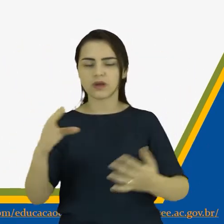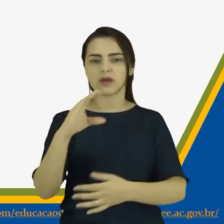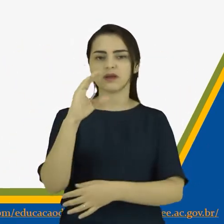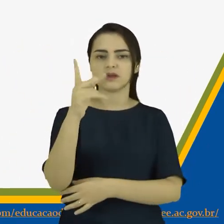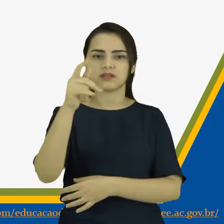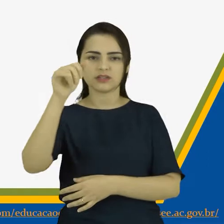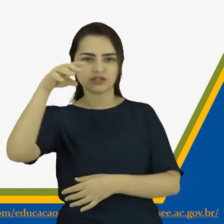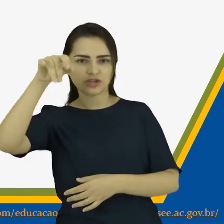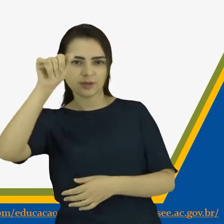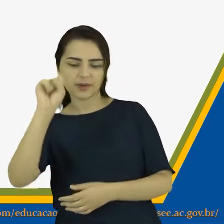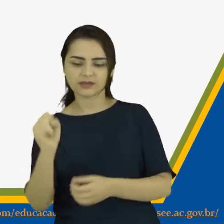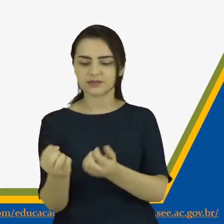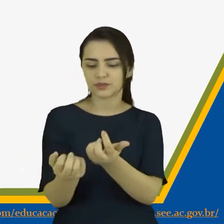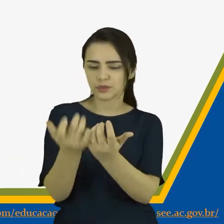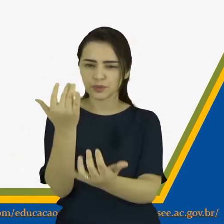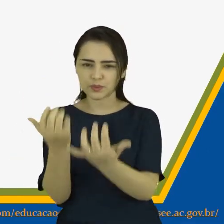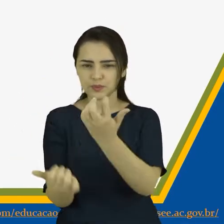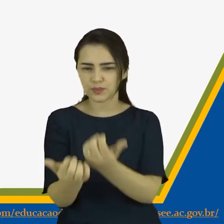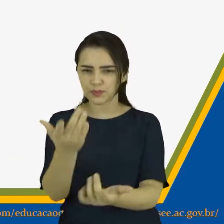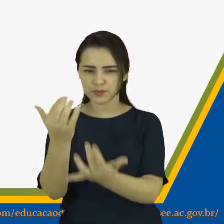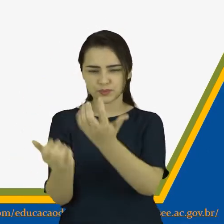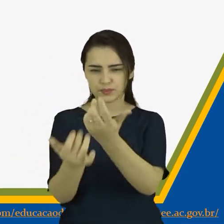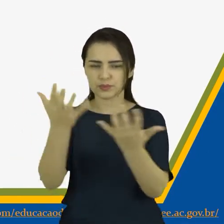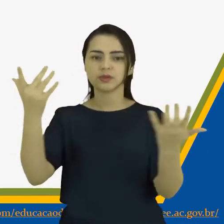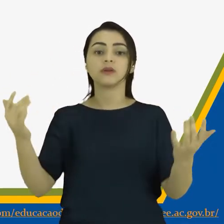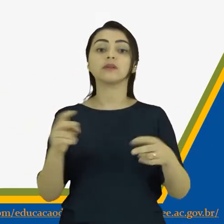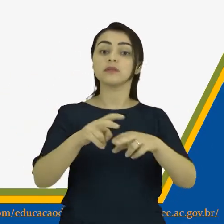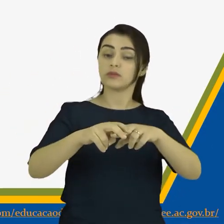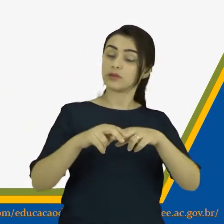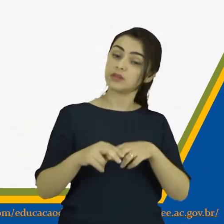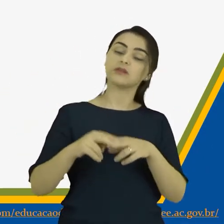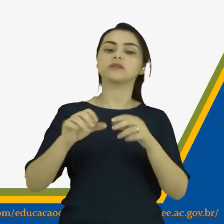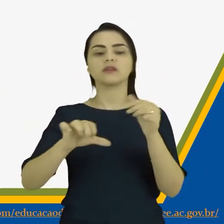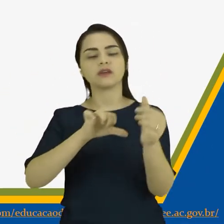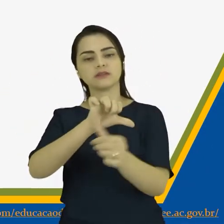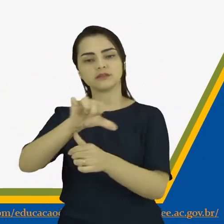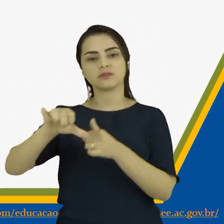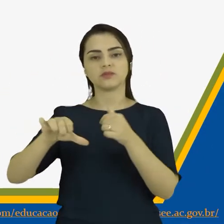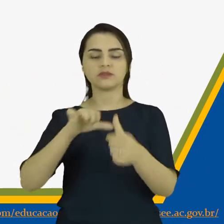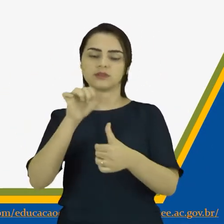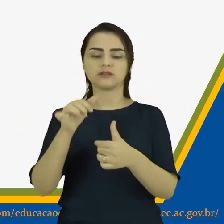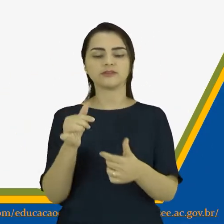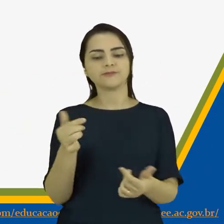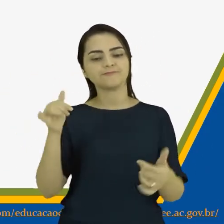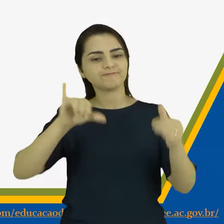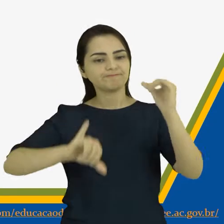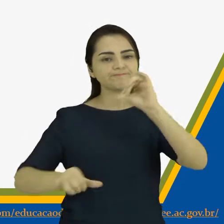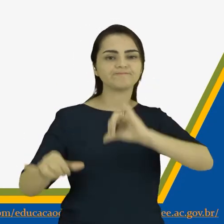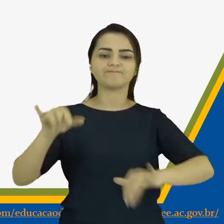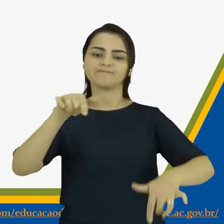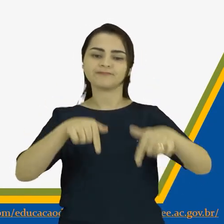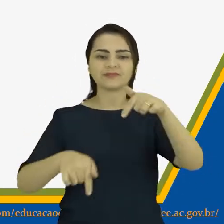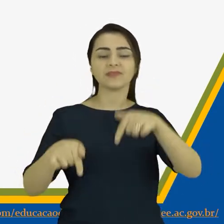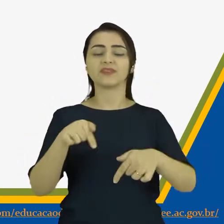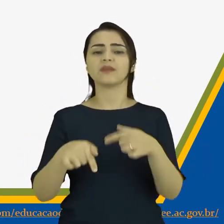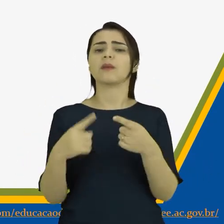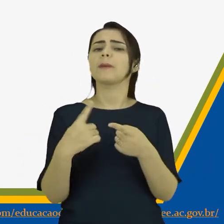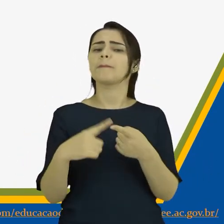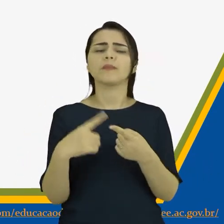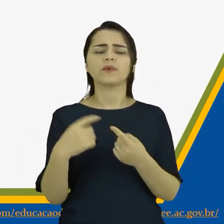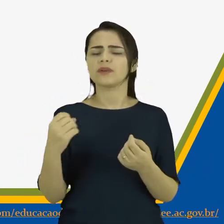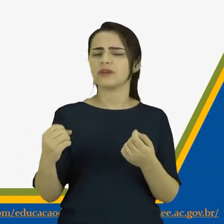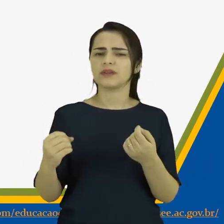surgimento de fogo? Então, por isso que essa transformação é uma transformação química, porque na transformação química